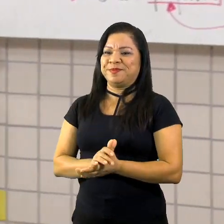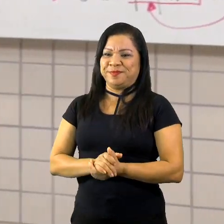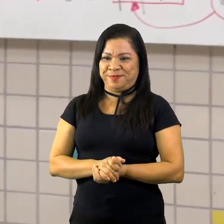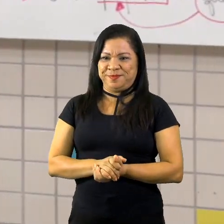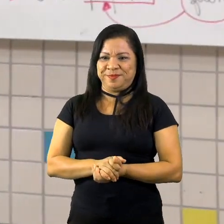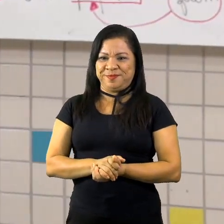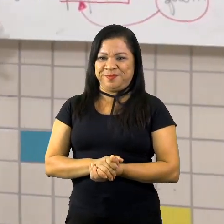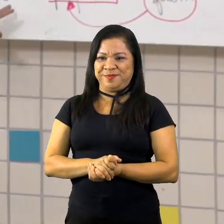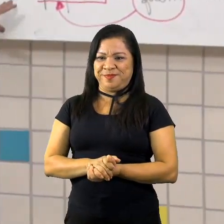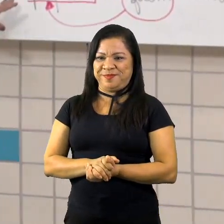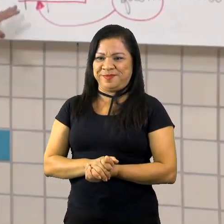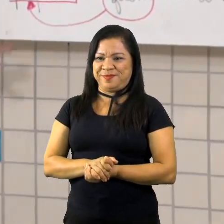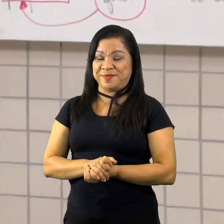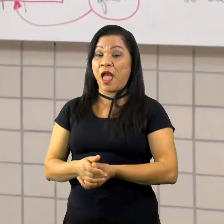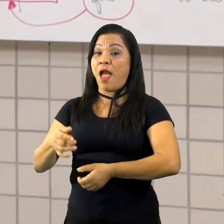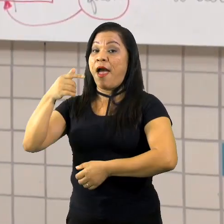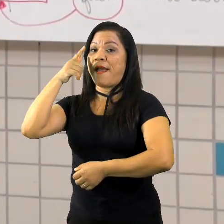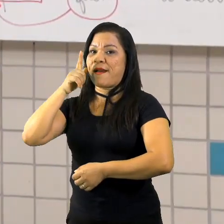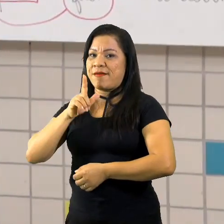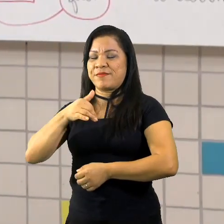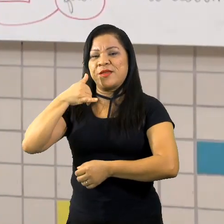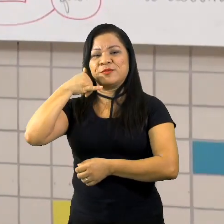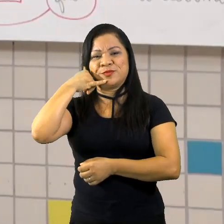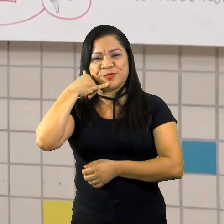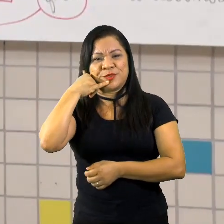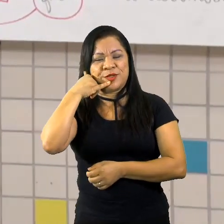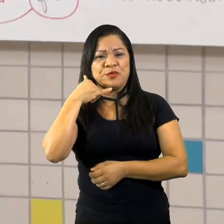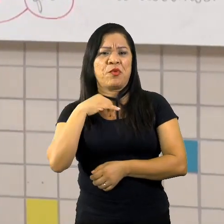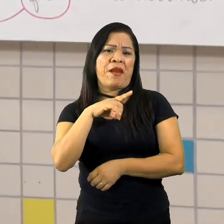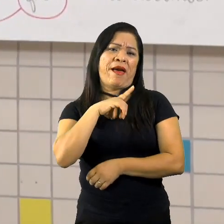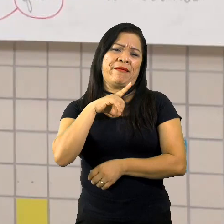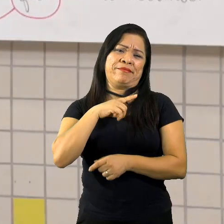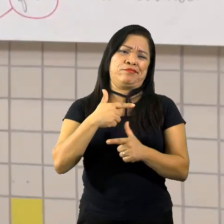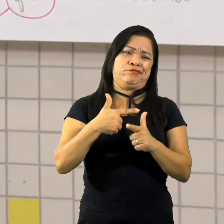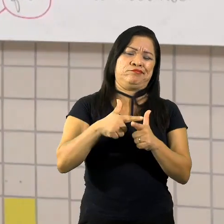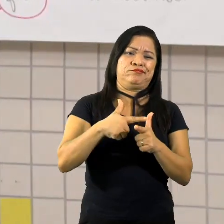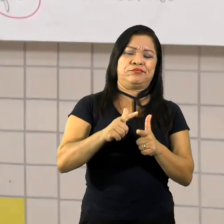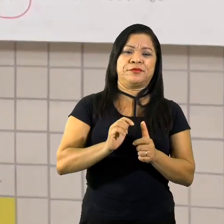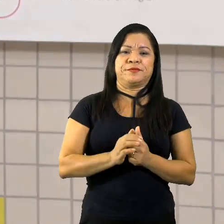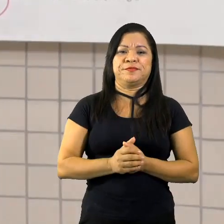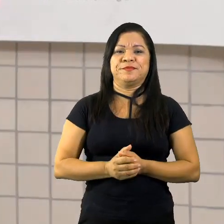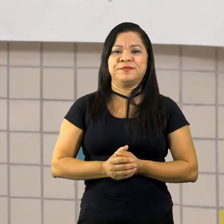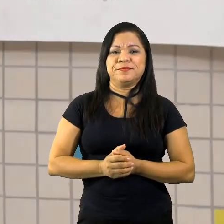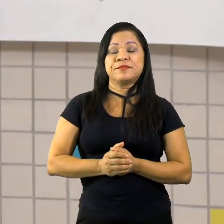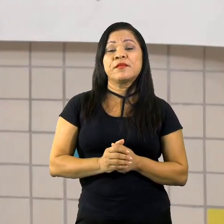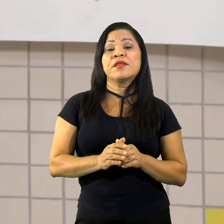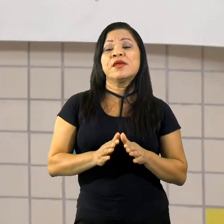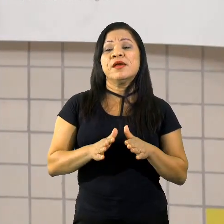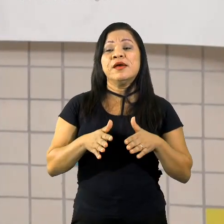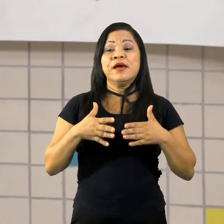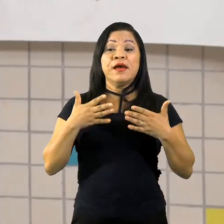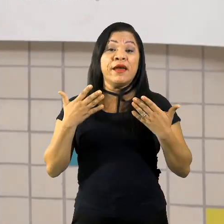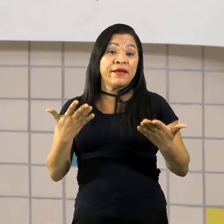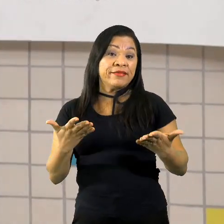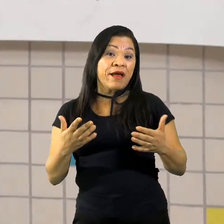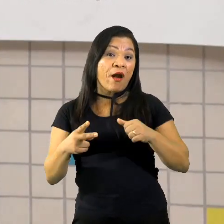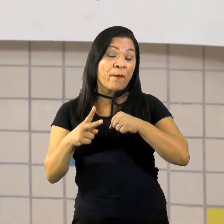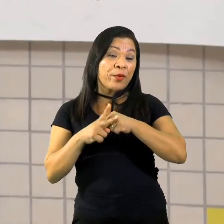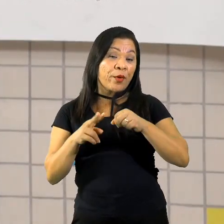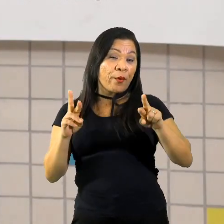Observe. Ganhei o celular que está com defeito. O pronome relativo é o que